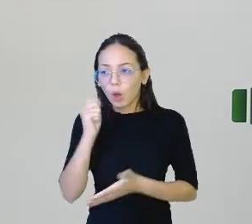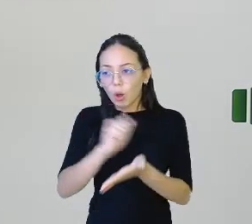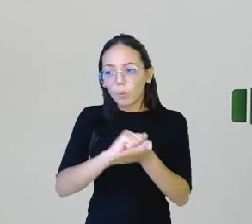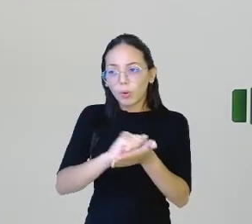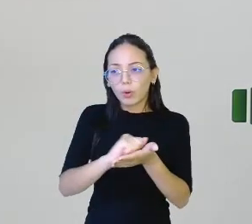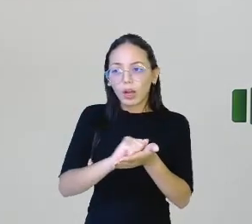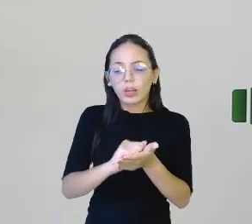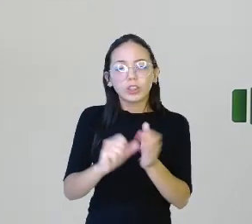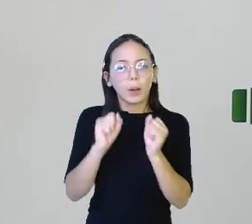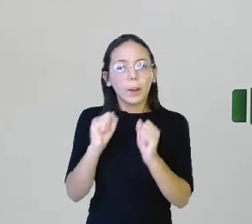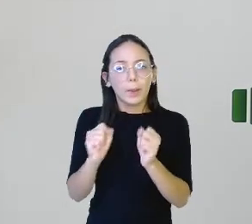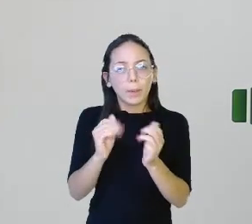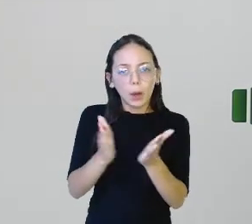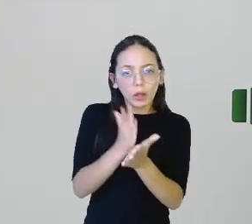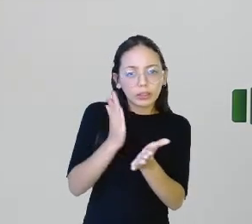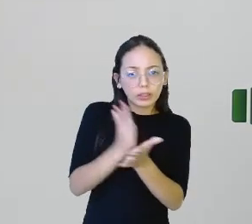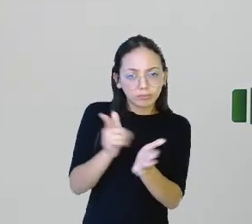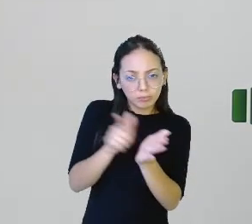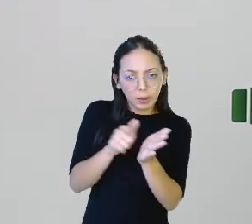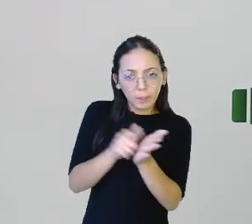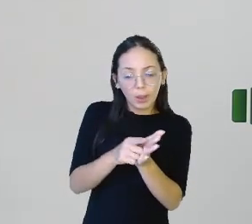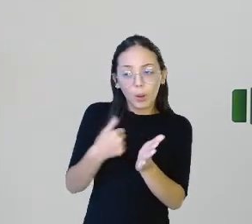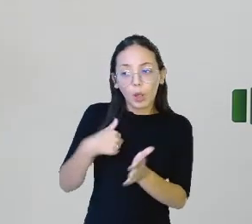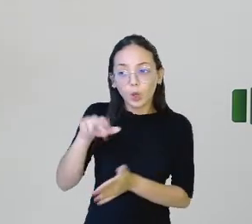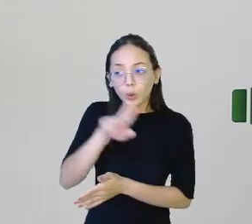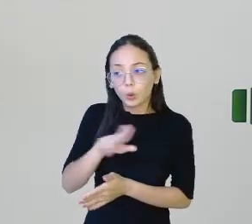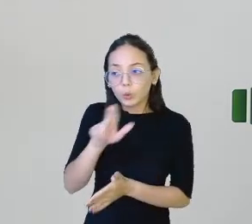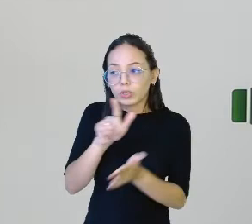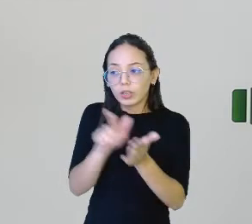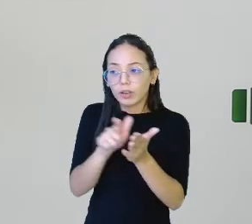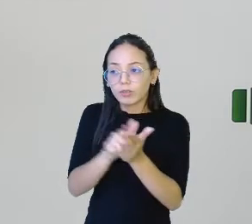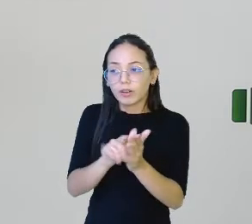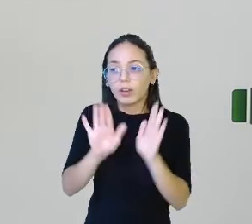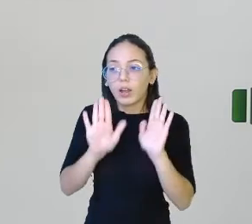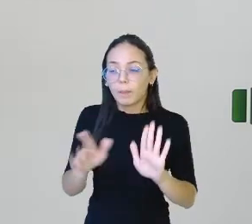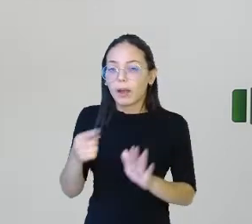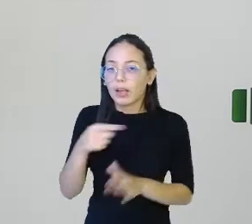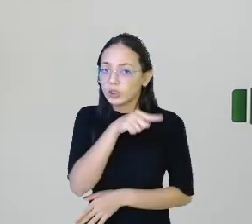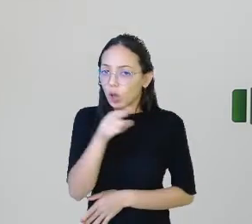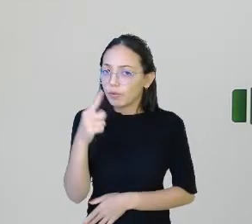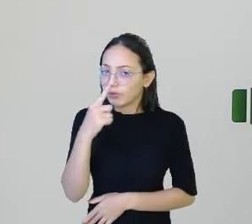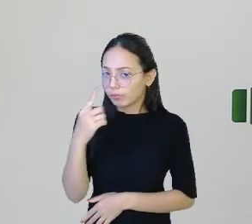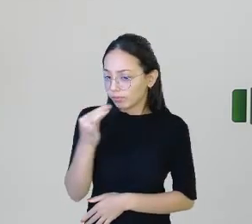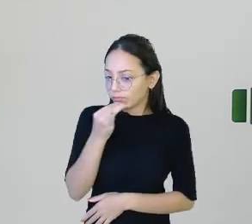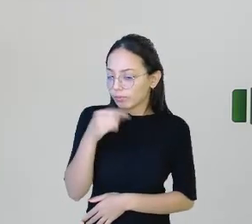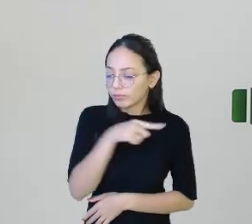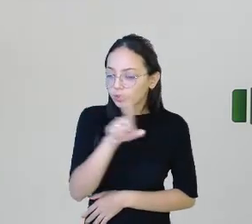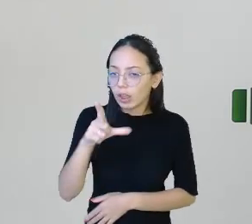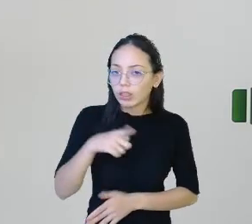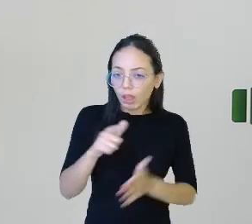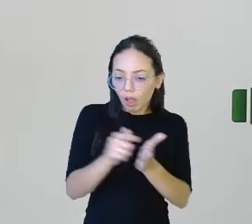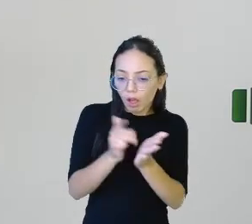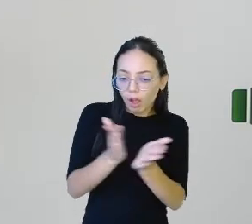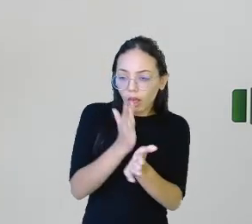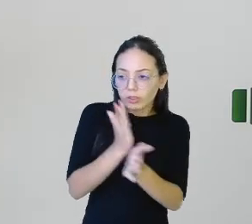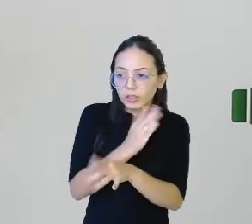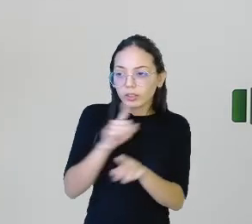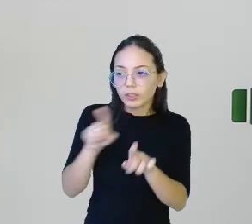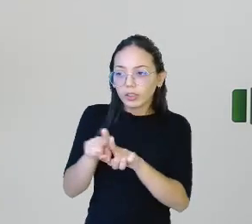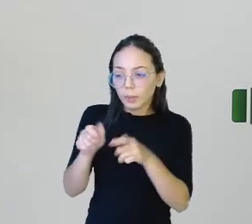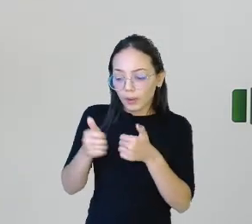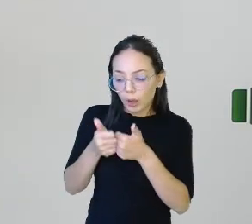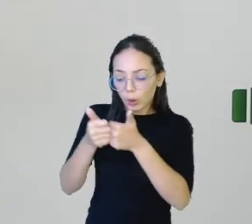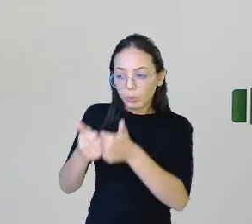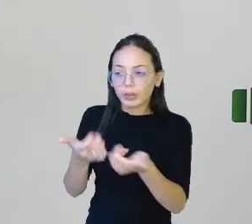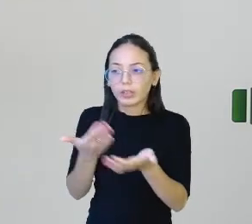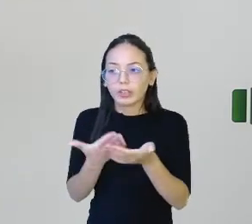ser no seu caderno. Eu utilizei uma folha aqui, mas eu tenho certeza que você tem um caderno e está acompanhando essa aula junto